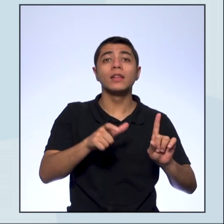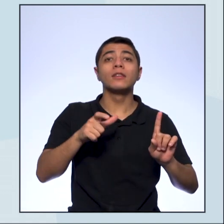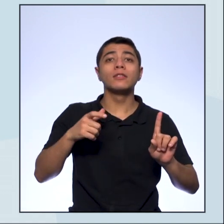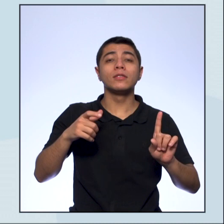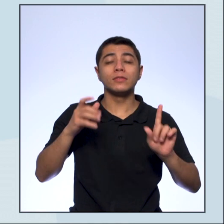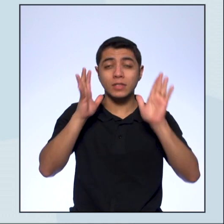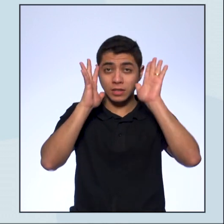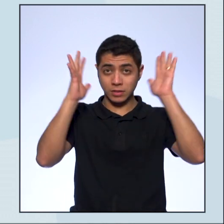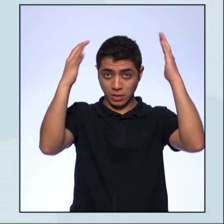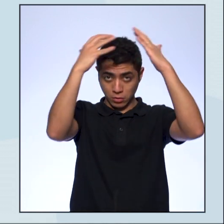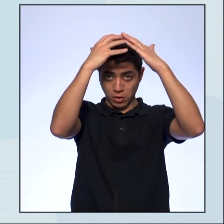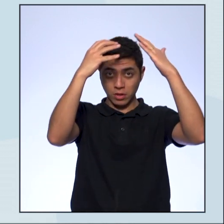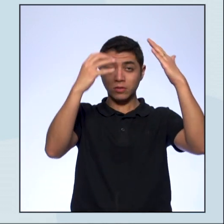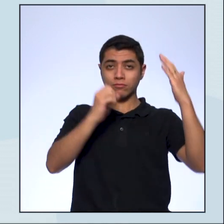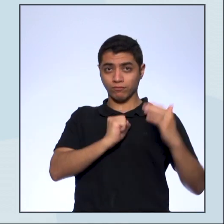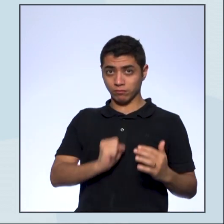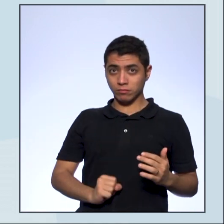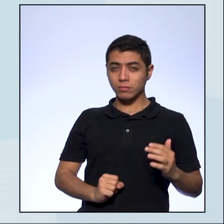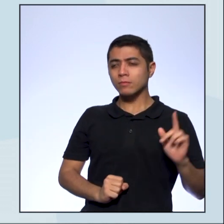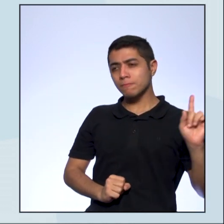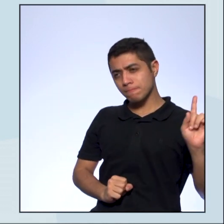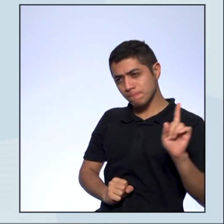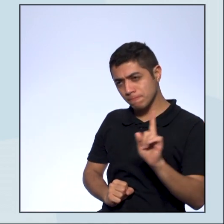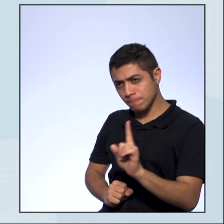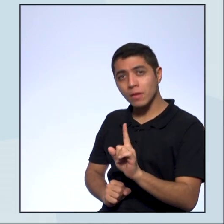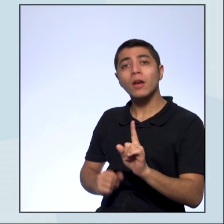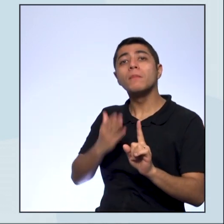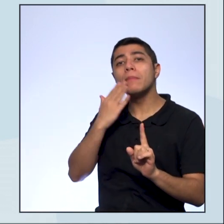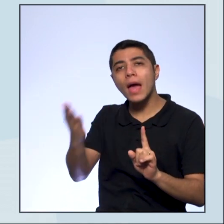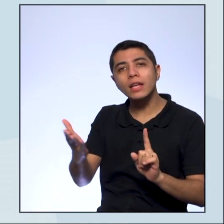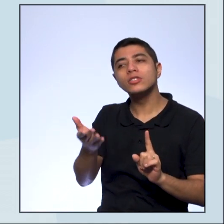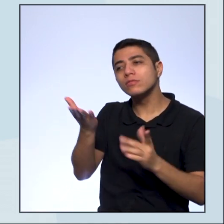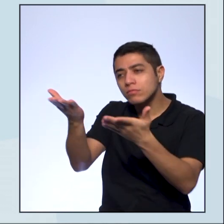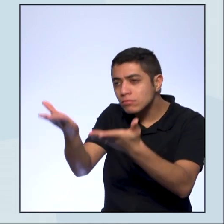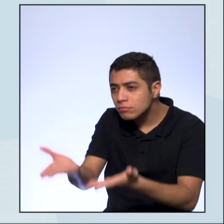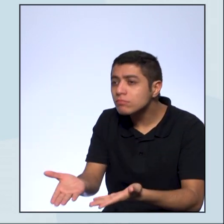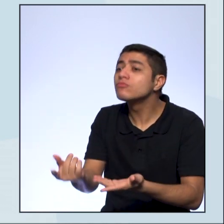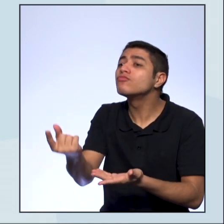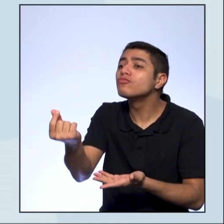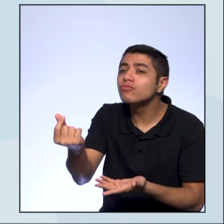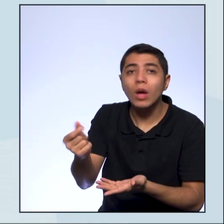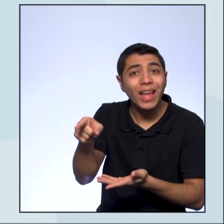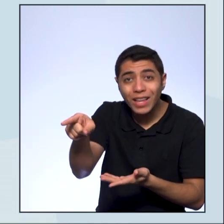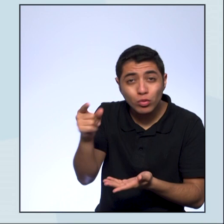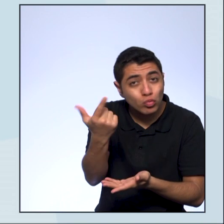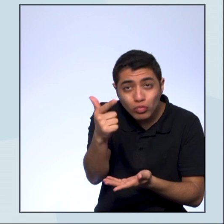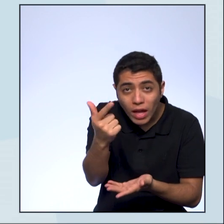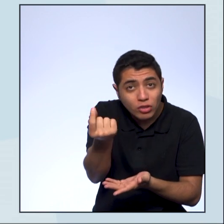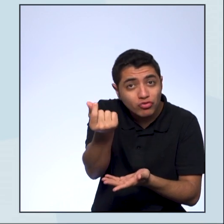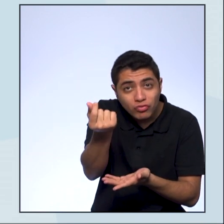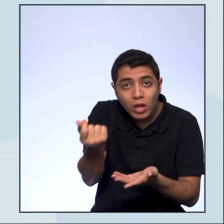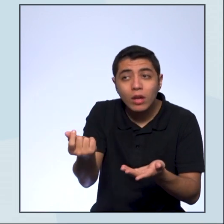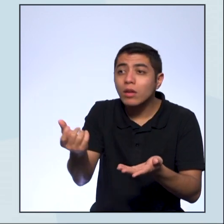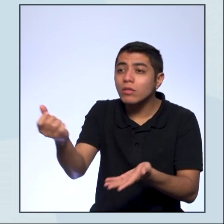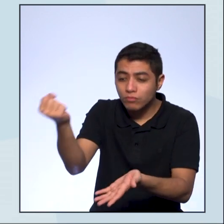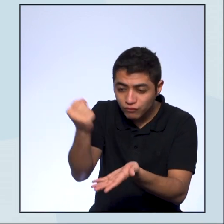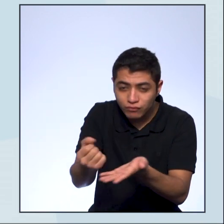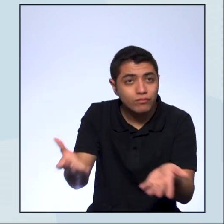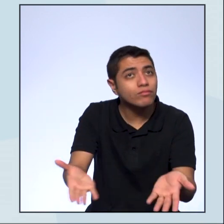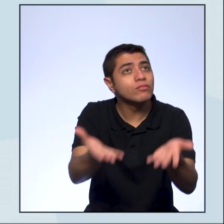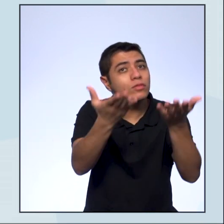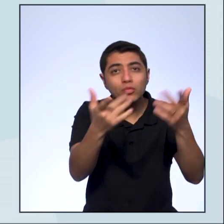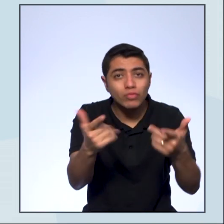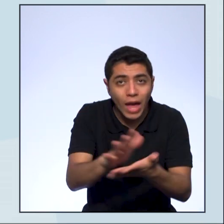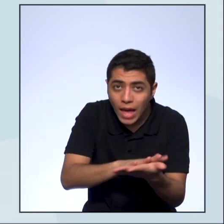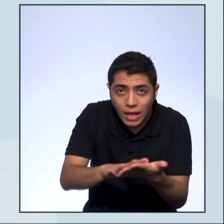dia, né? Ele pode ser utilizado como mão de obra escravizada por um período para que isso corresponda àquela oferenda